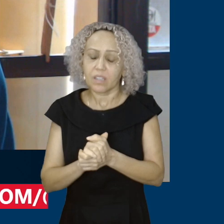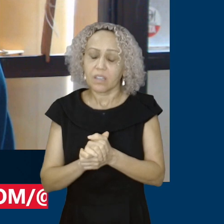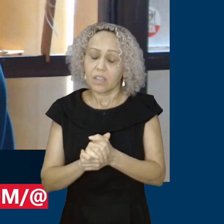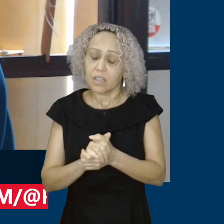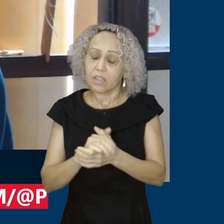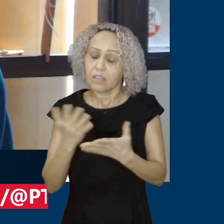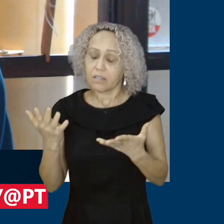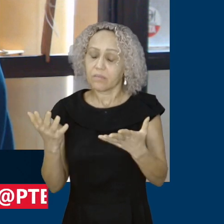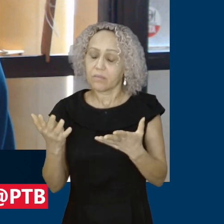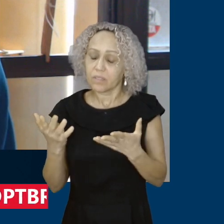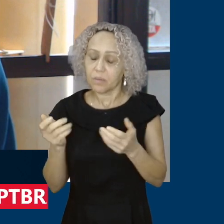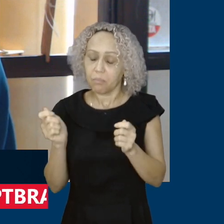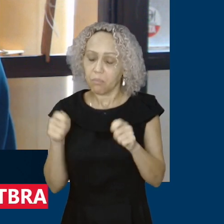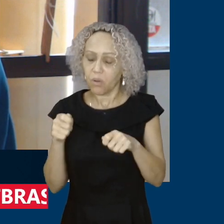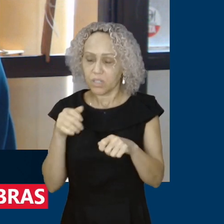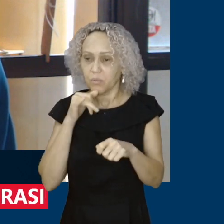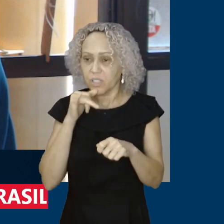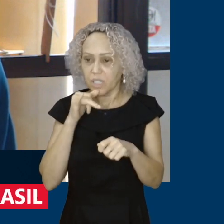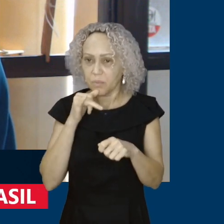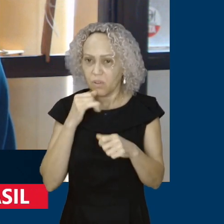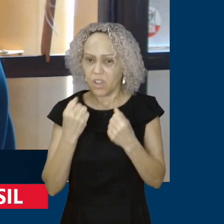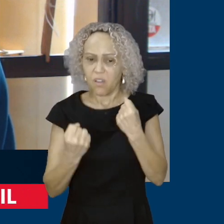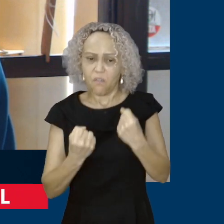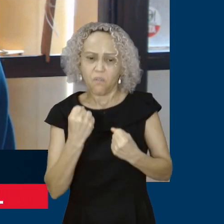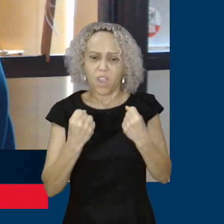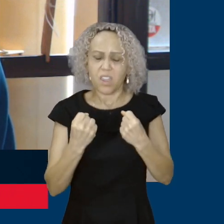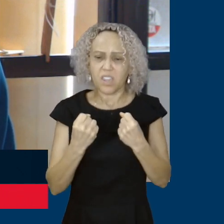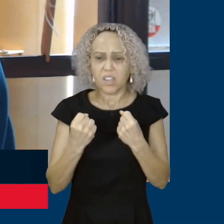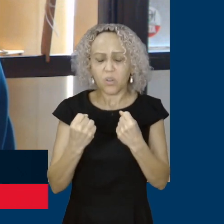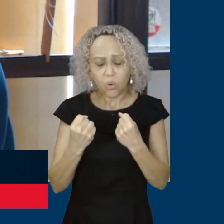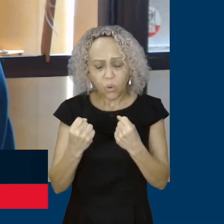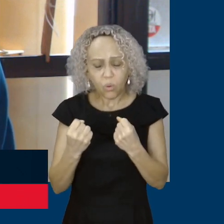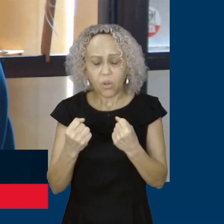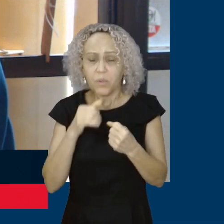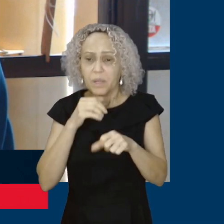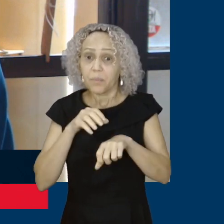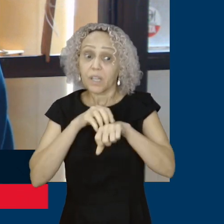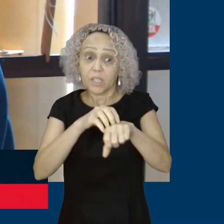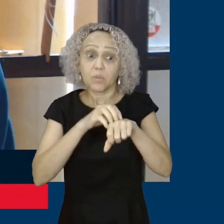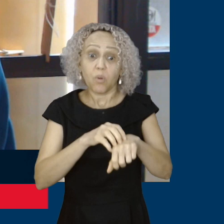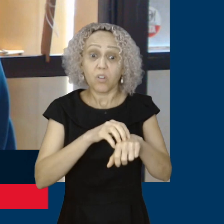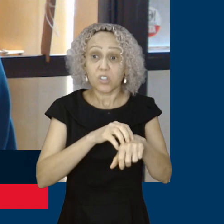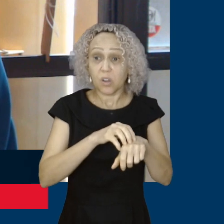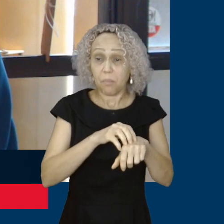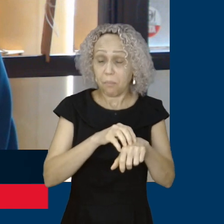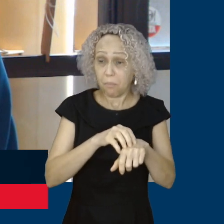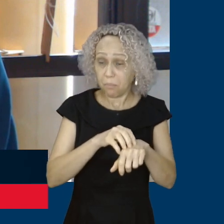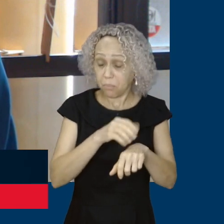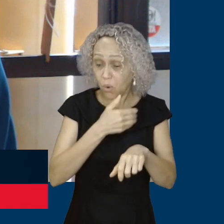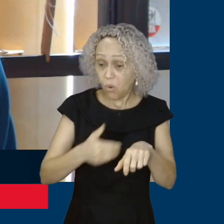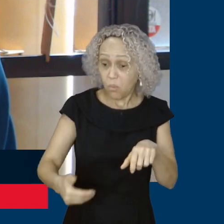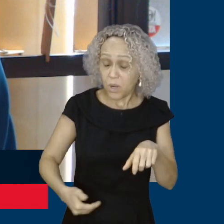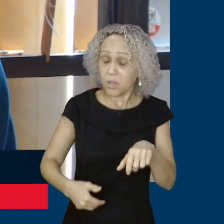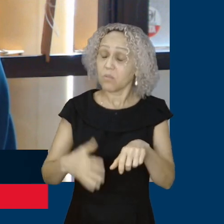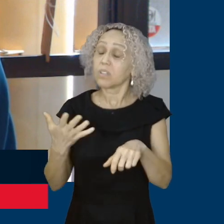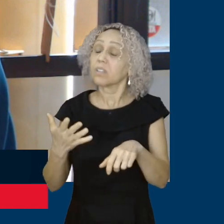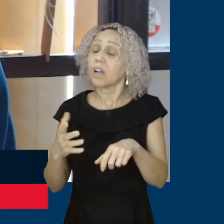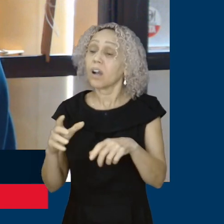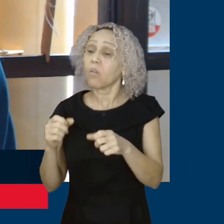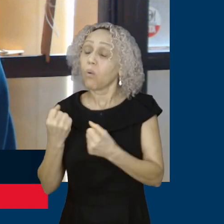né? Ao mesmo tempo que você traz qualidade de vida para as pessoas, para a locomoção das pessoas nas